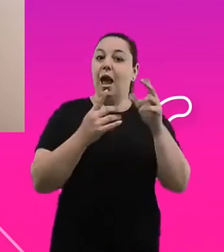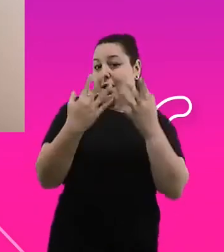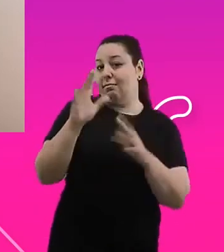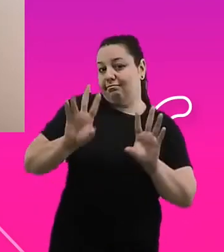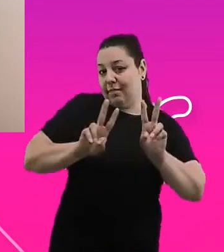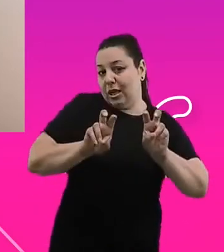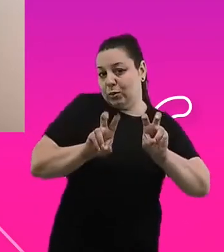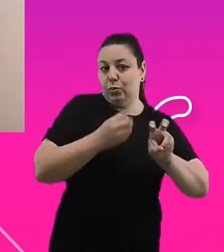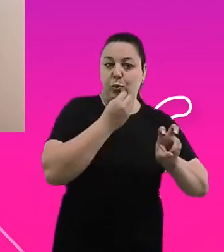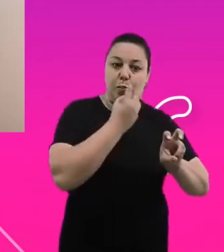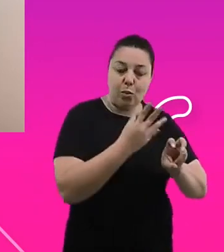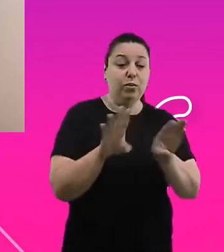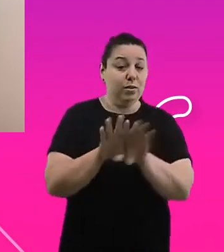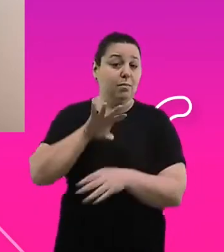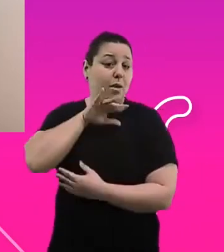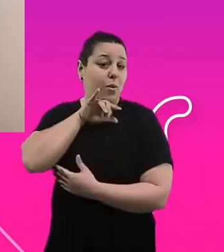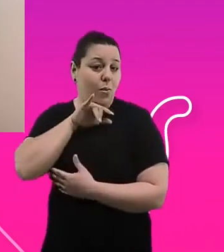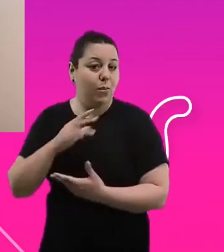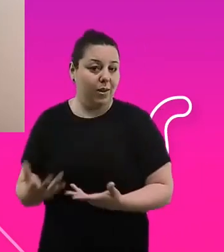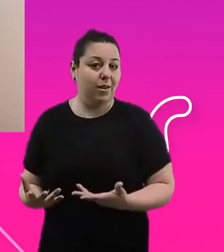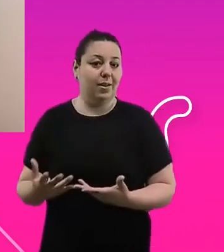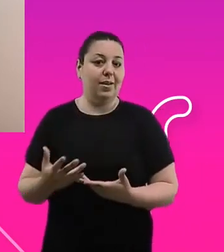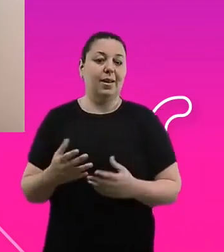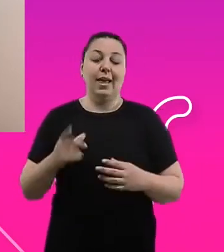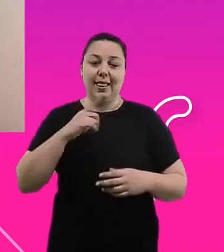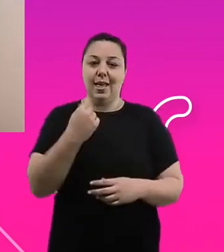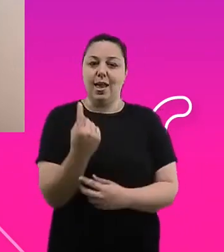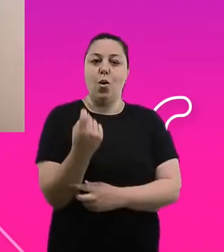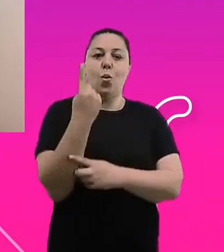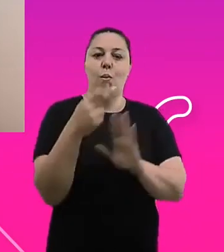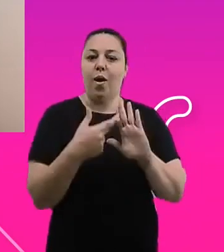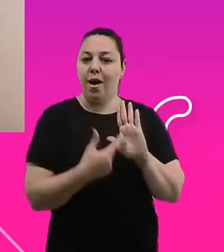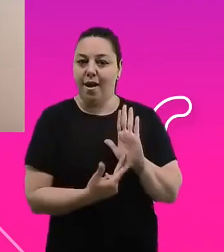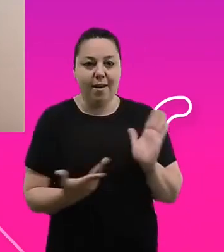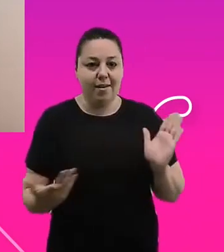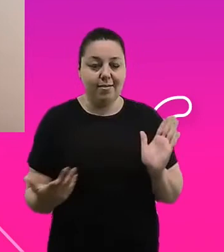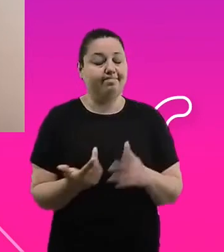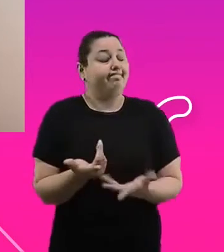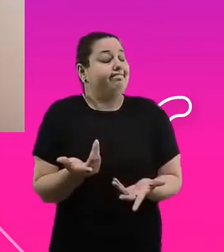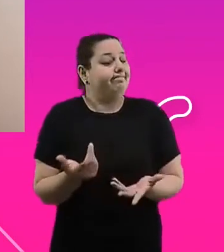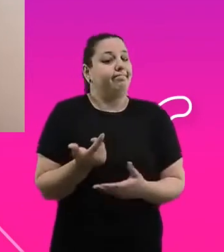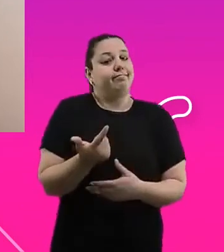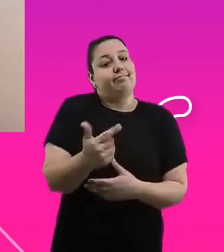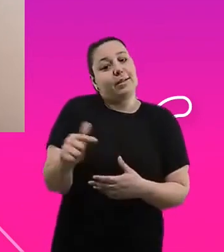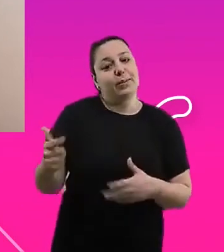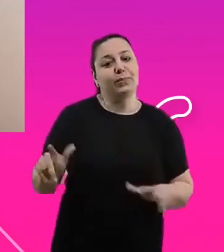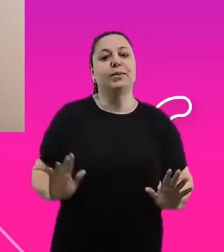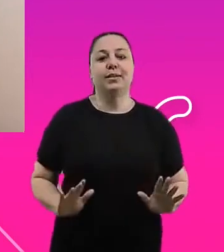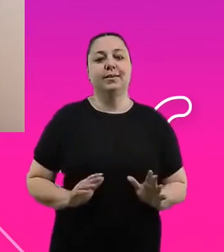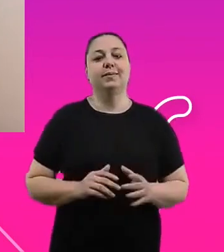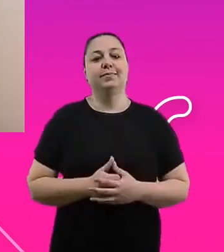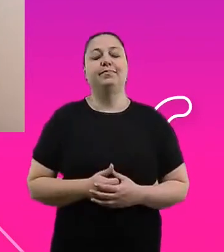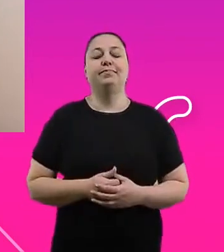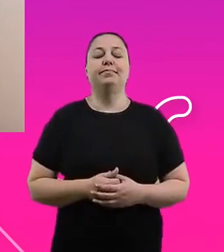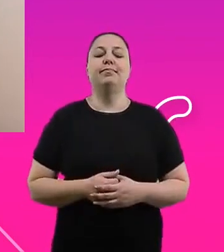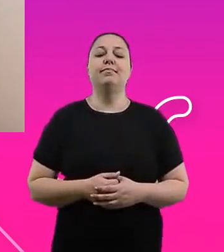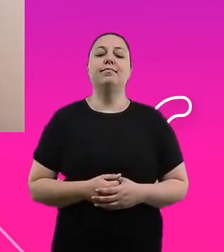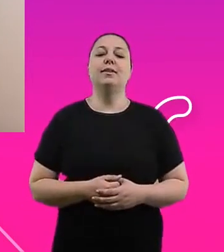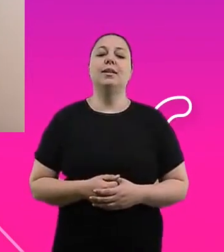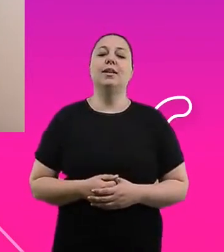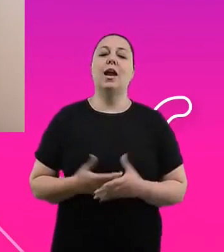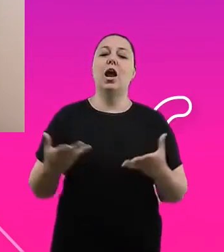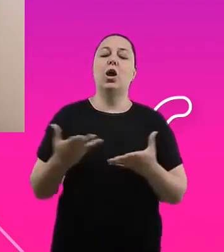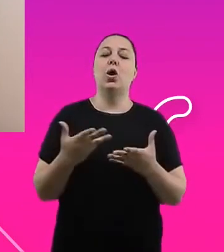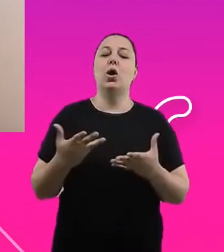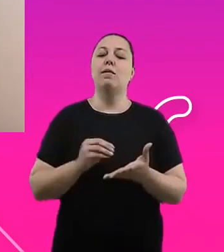tóxico. Nem, não dá para todo mundo aplicar a mesma fórmula e esperar os mesmos resultados. Bom, a gente tem 10